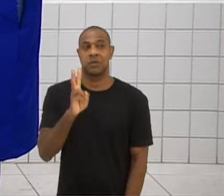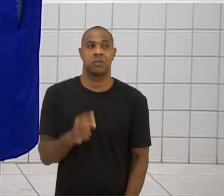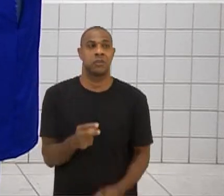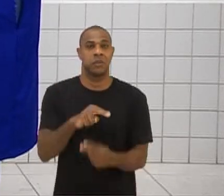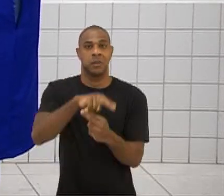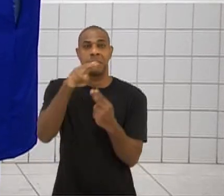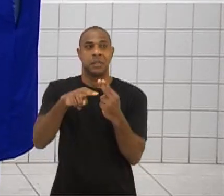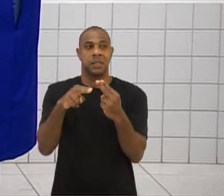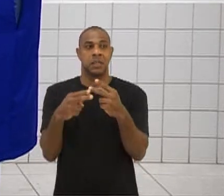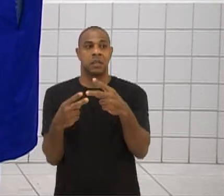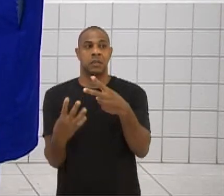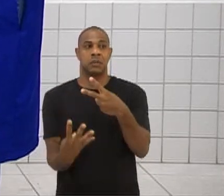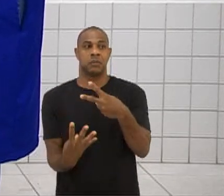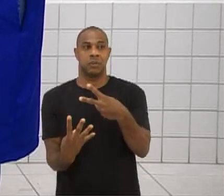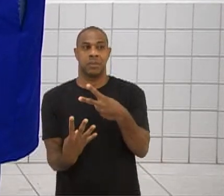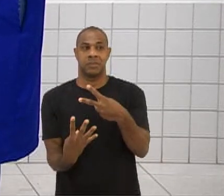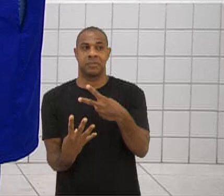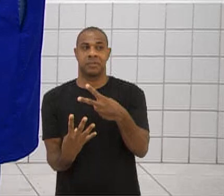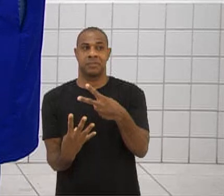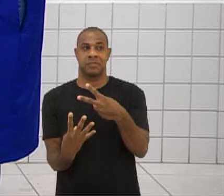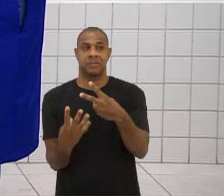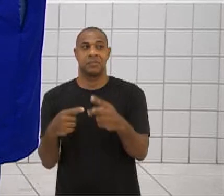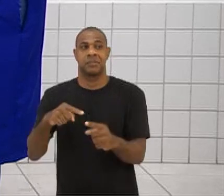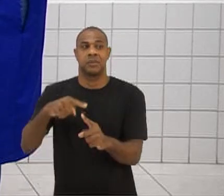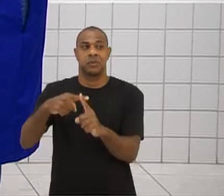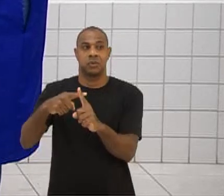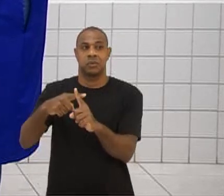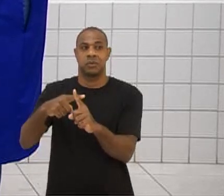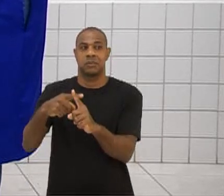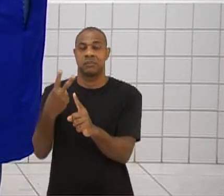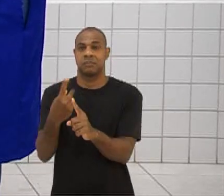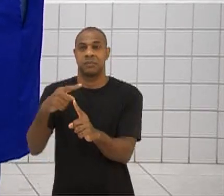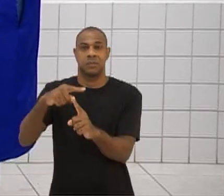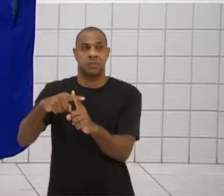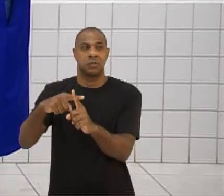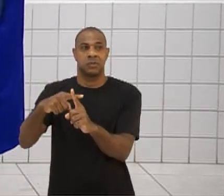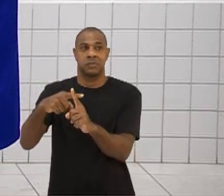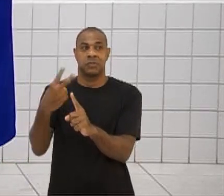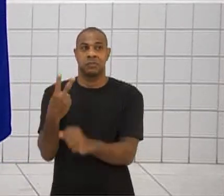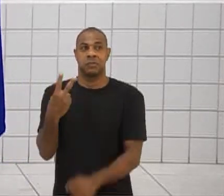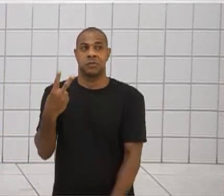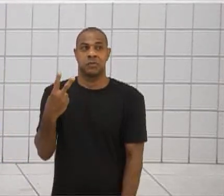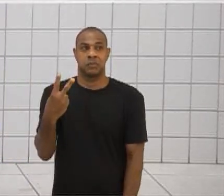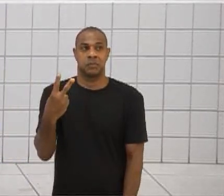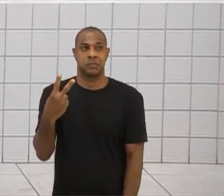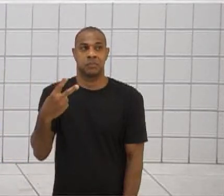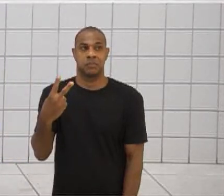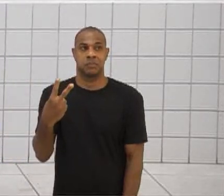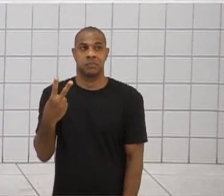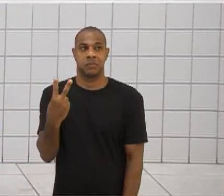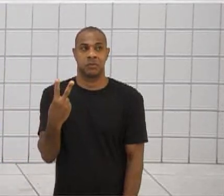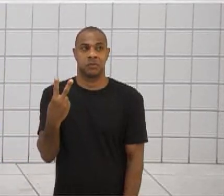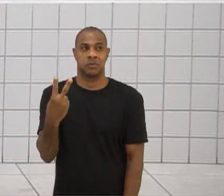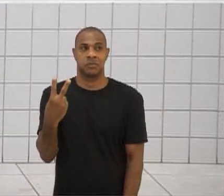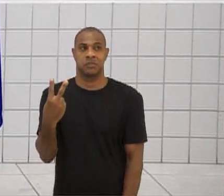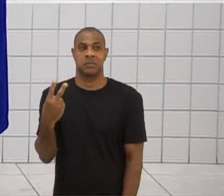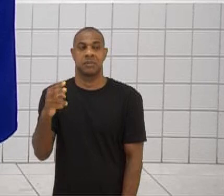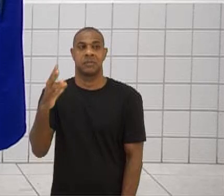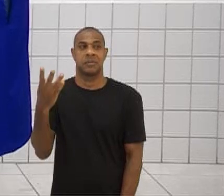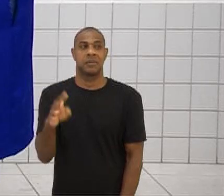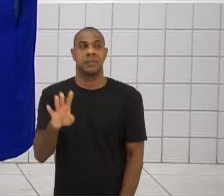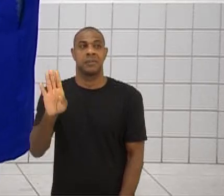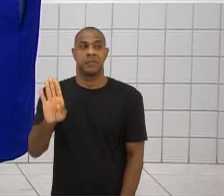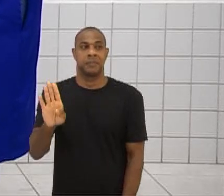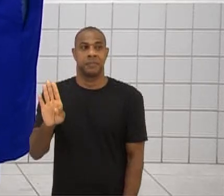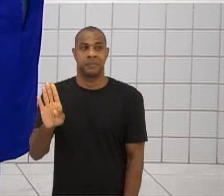4. Π sobre 4 é igual a 2, onde está aqui, ó, né? A metade. Π sobre 4, que é 45 graus, certo? Não me